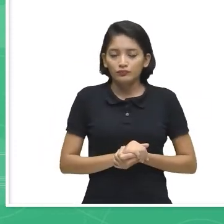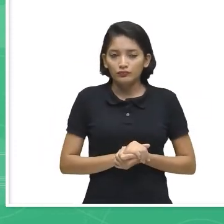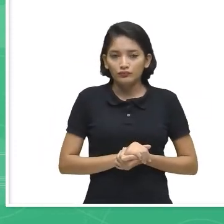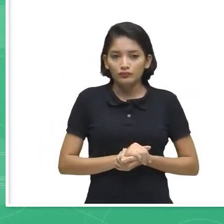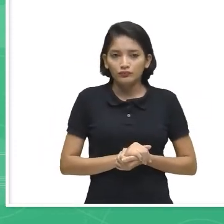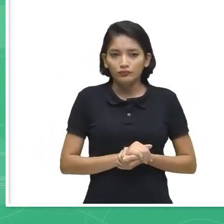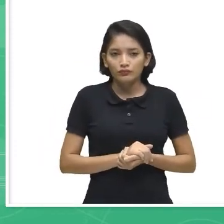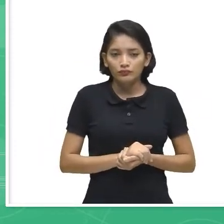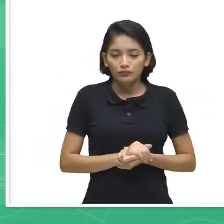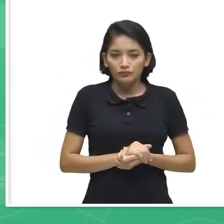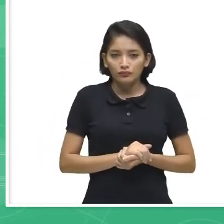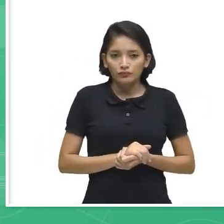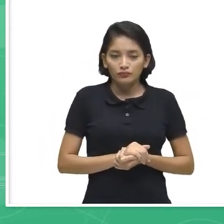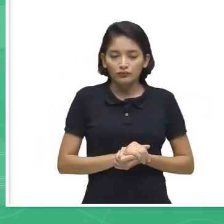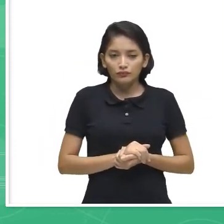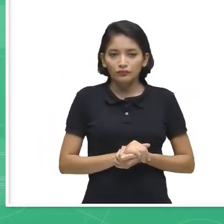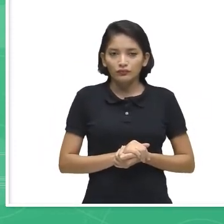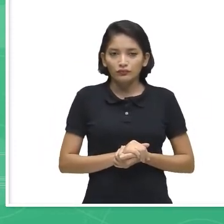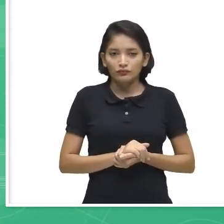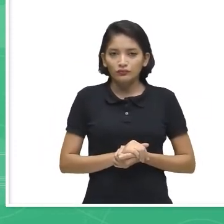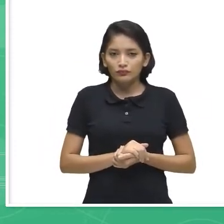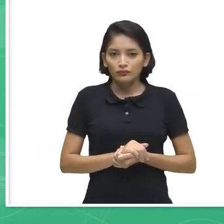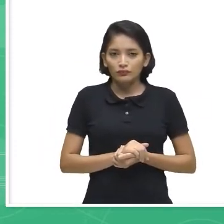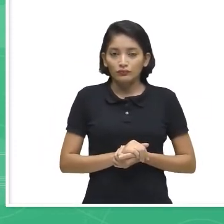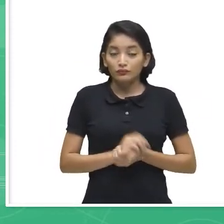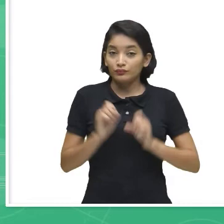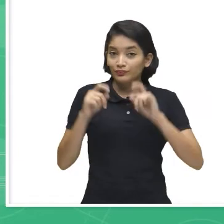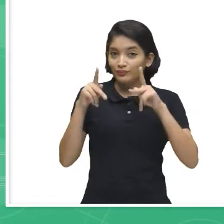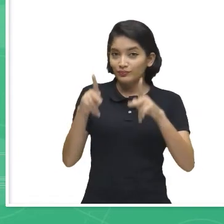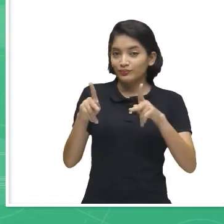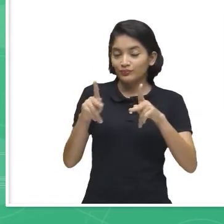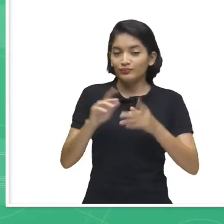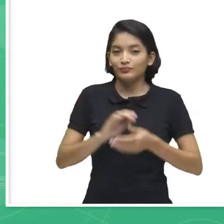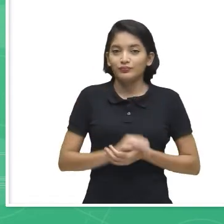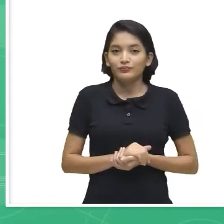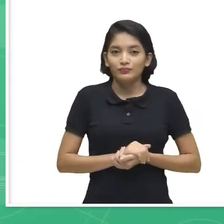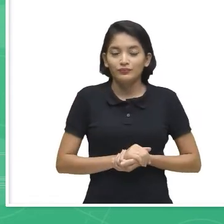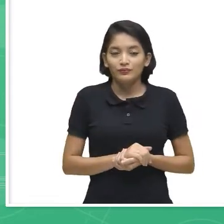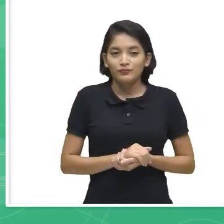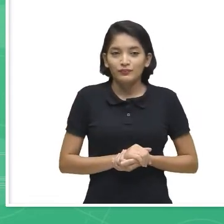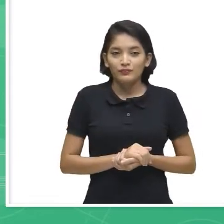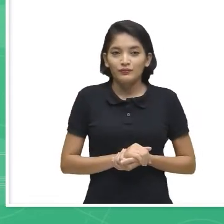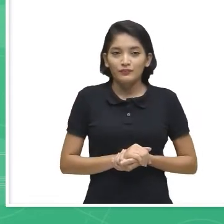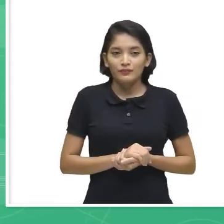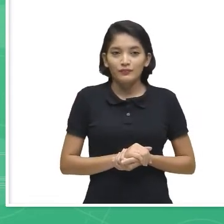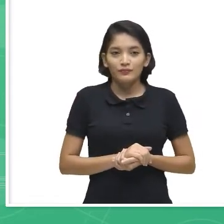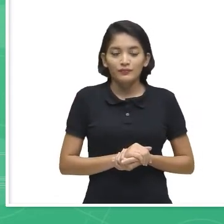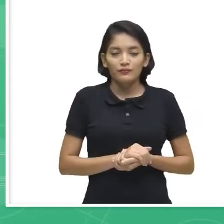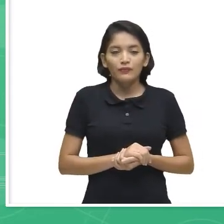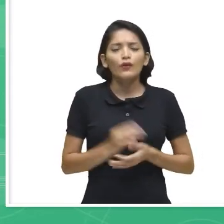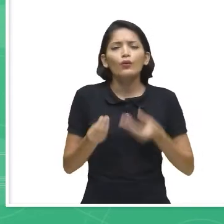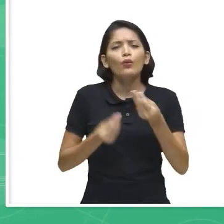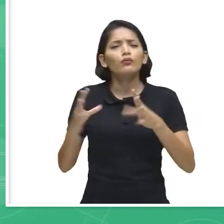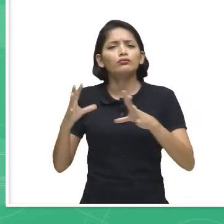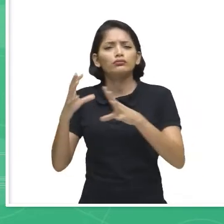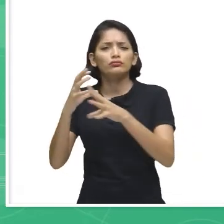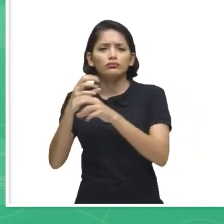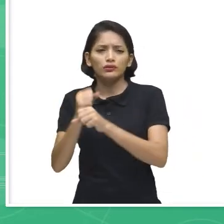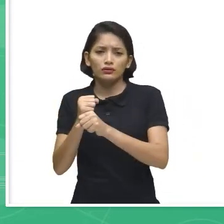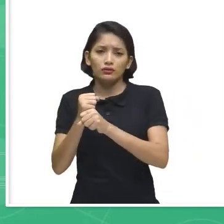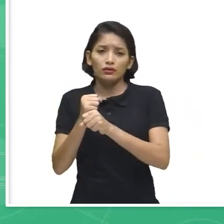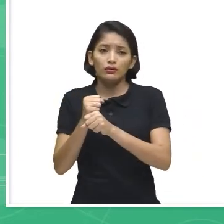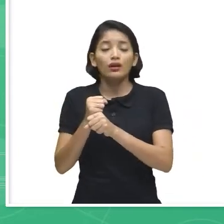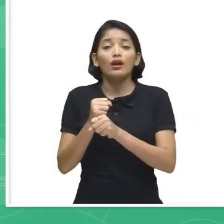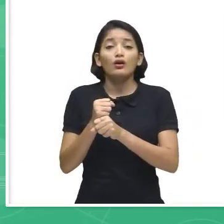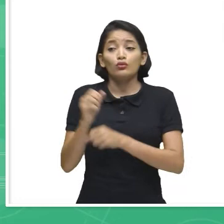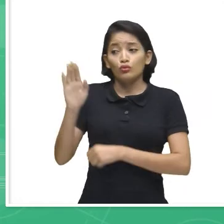carga de prova. A carga de prova não vai me servir para nada aqui, beleza? Vamos lá, olha. Aqui, como eu calculo o potencial do A e